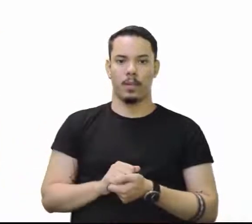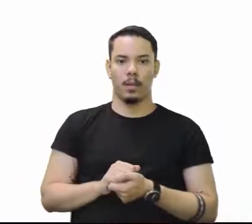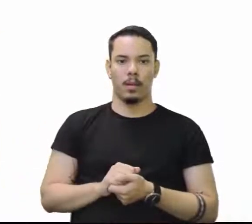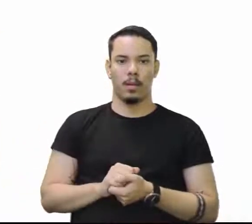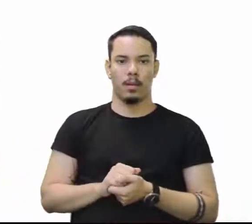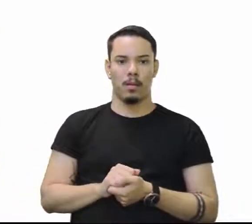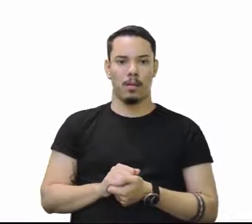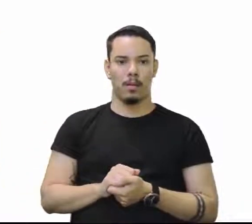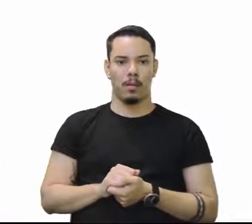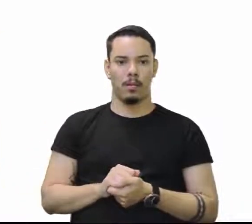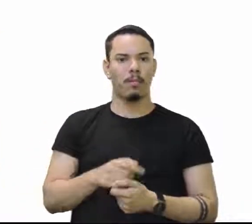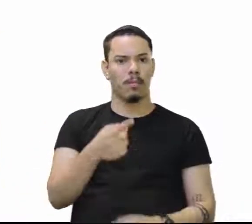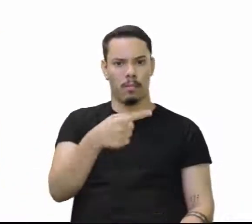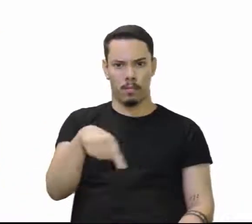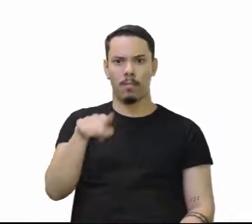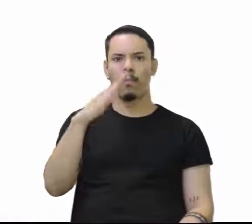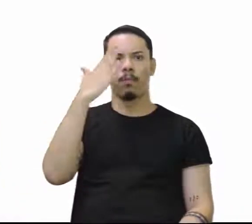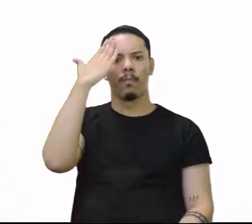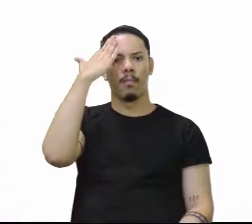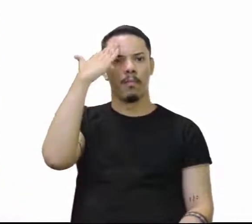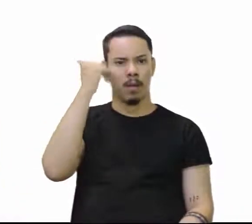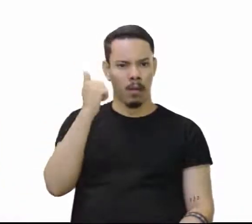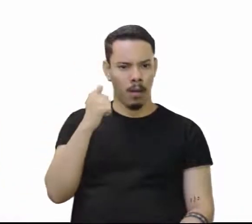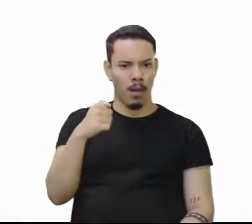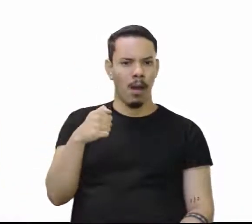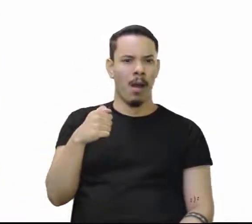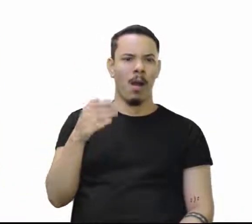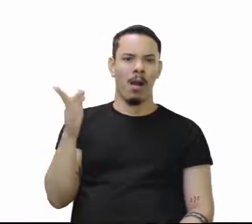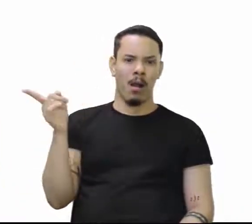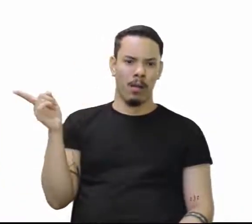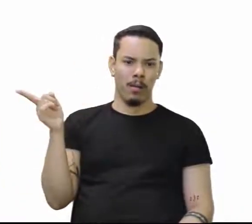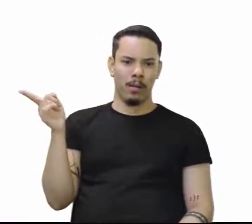vocês, sem dúvida, saberão que é